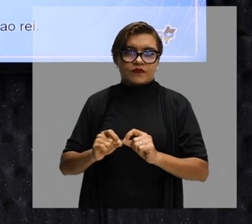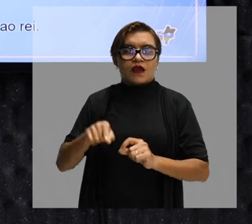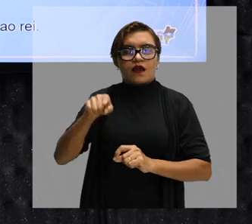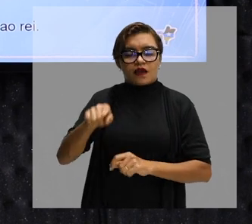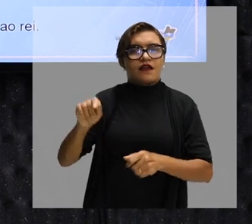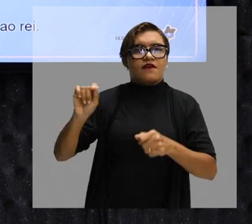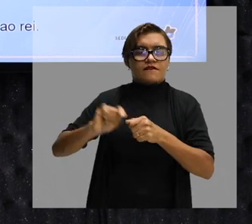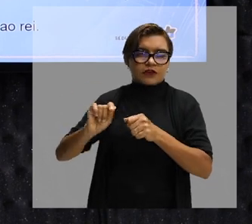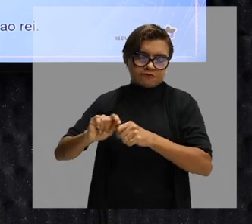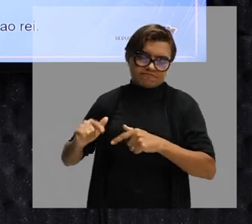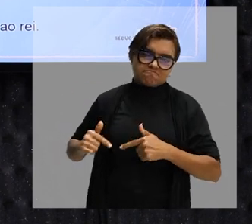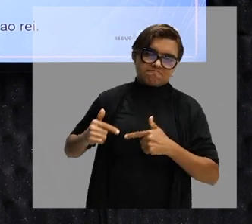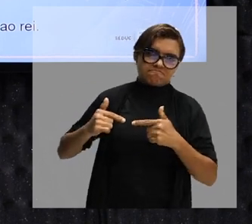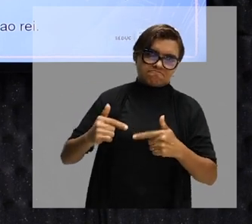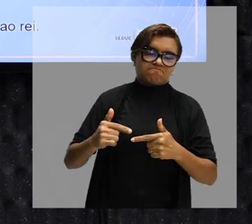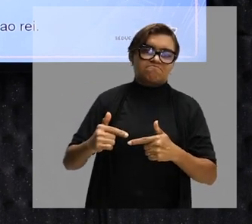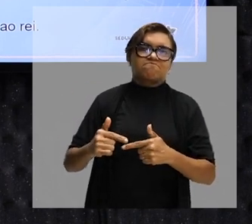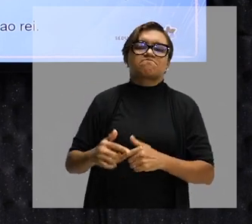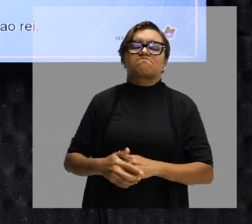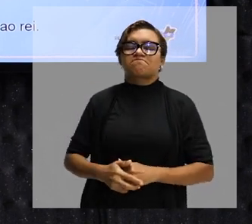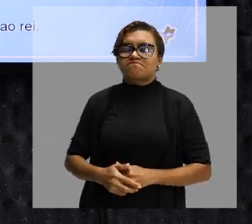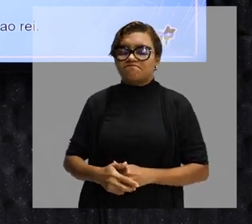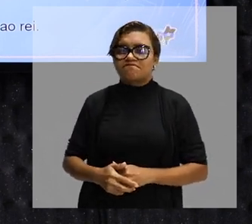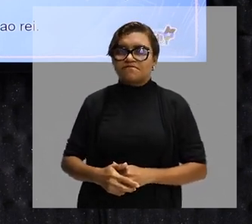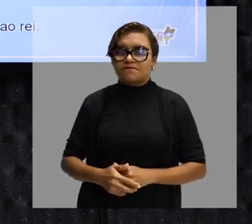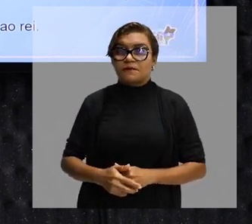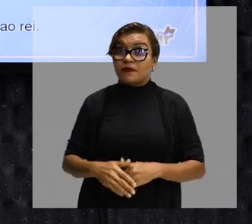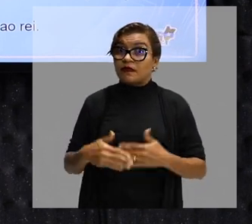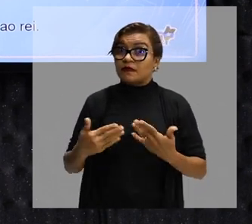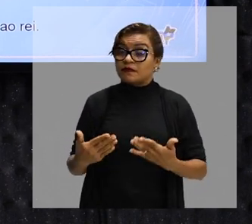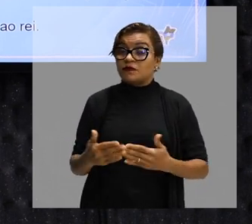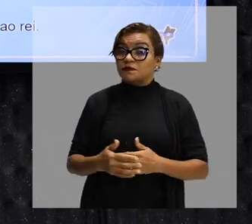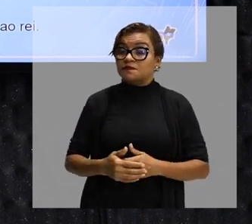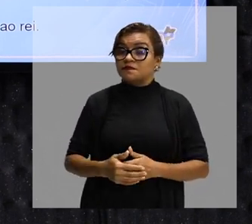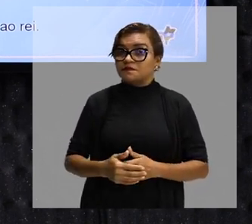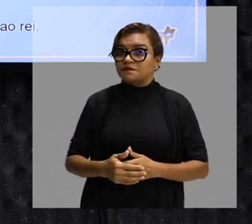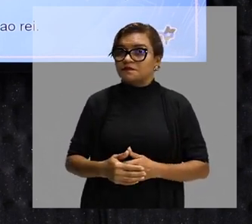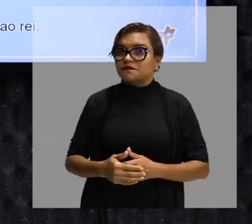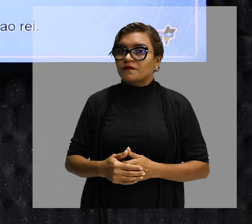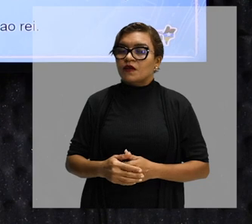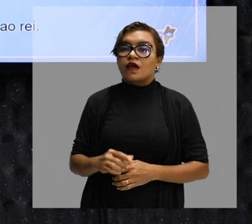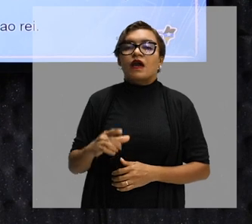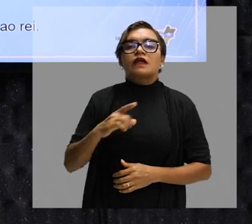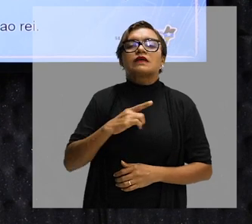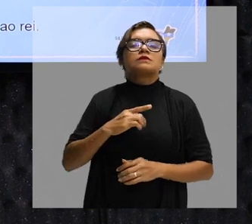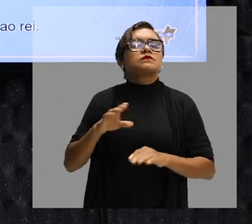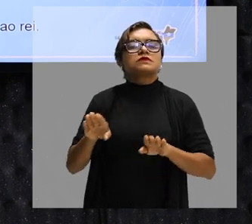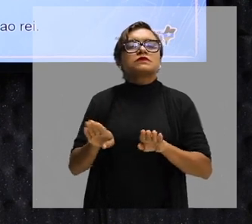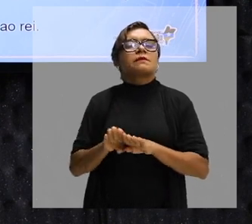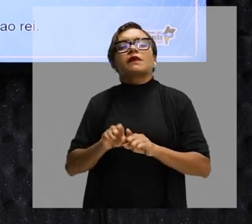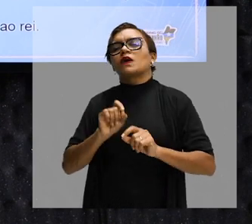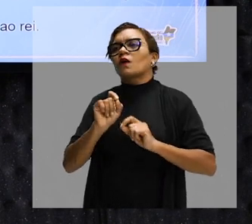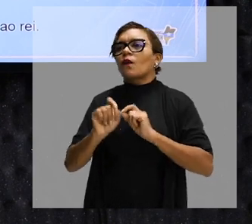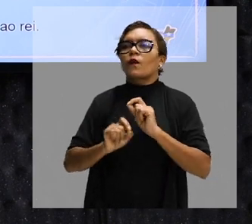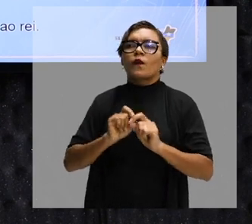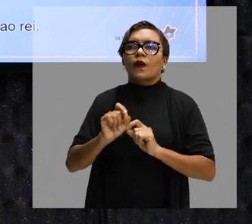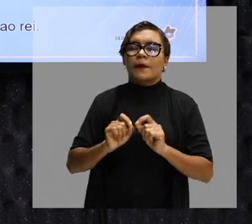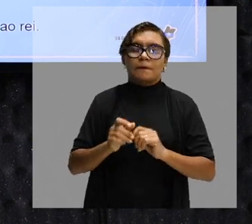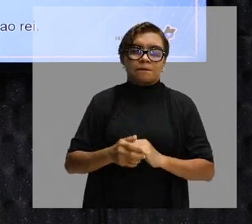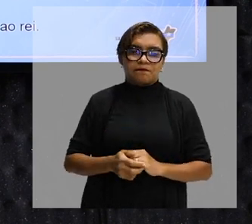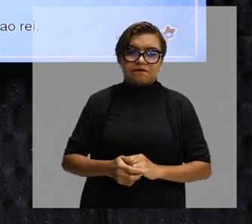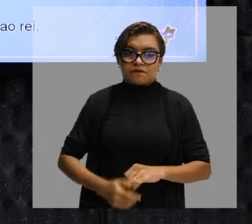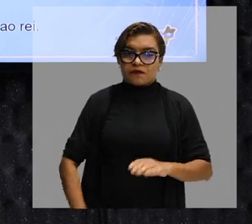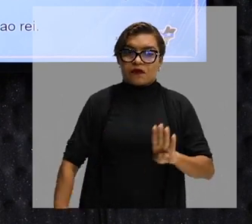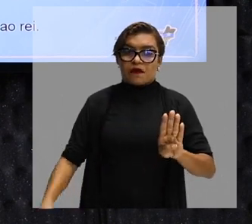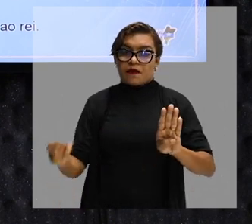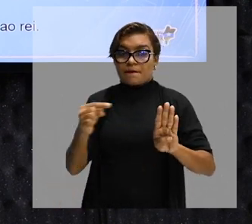reproduz o mundo, correto? Então, veja só, meus queridos amigos, aqui nós temos necessariamente a letra